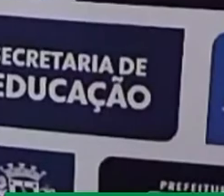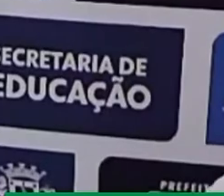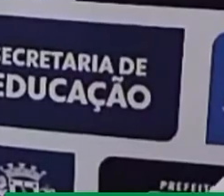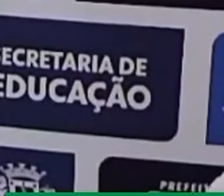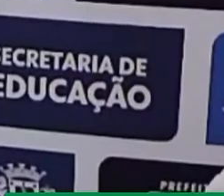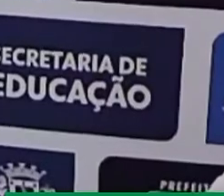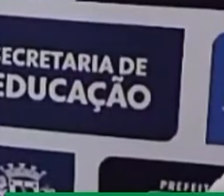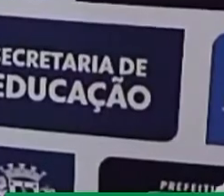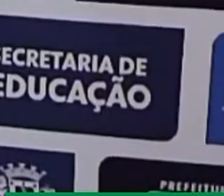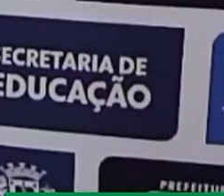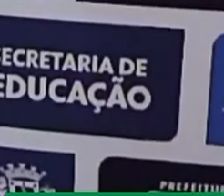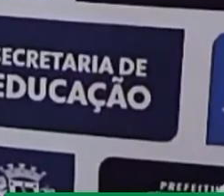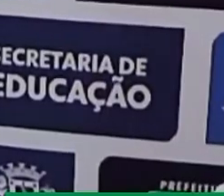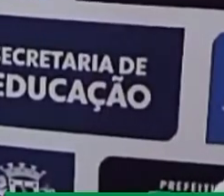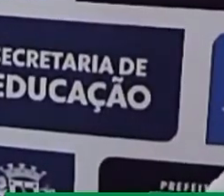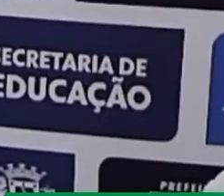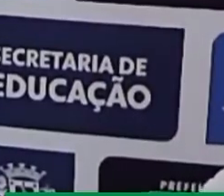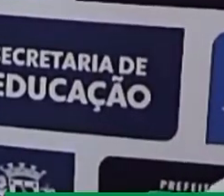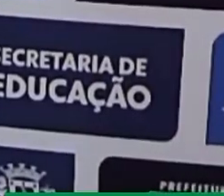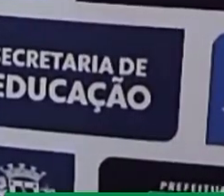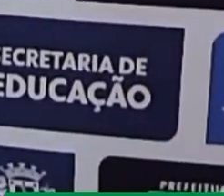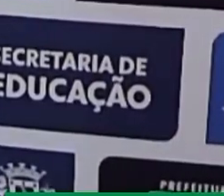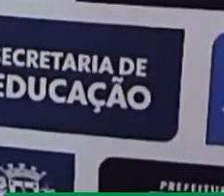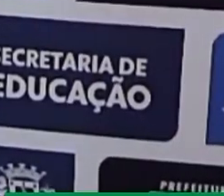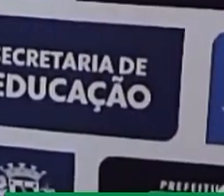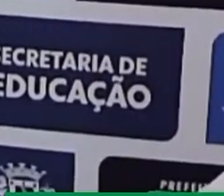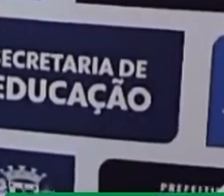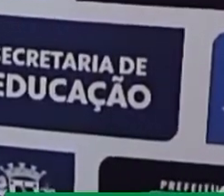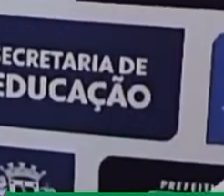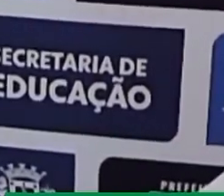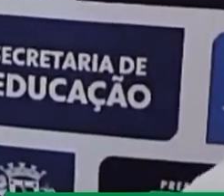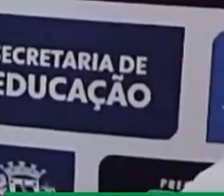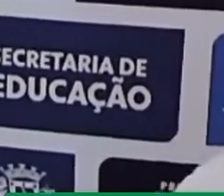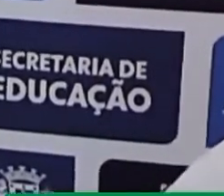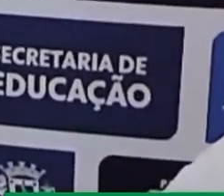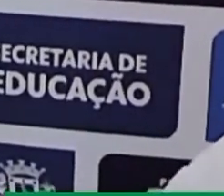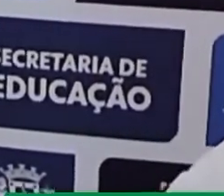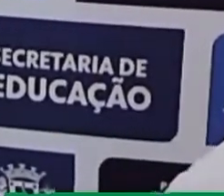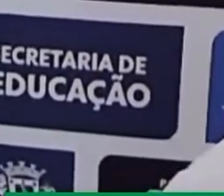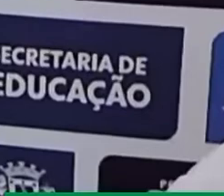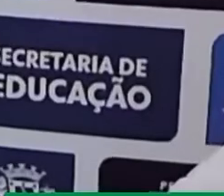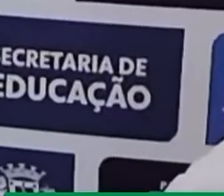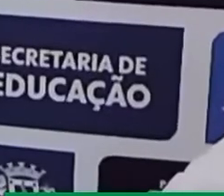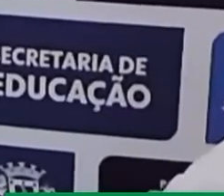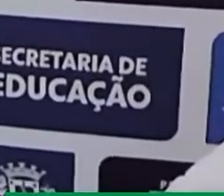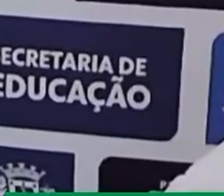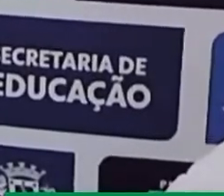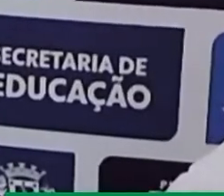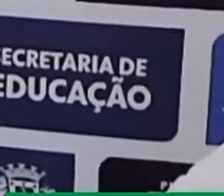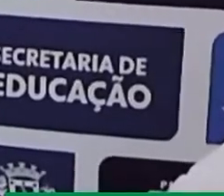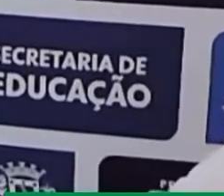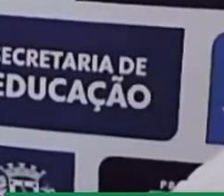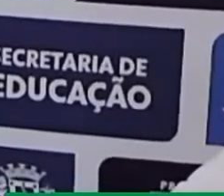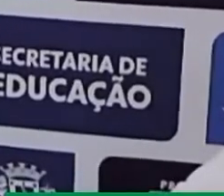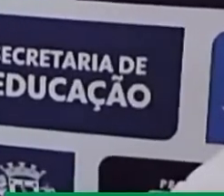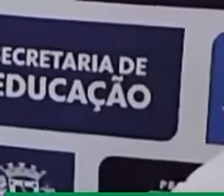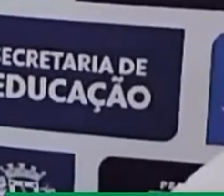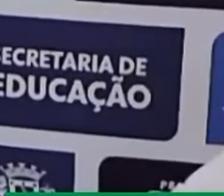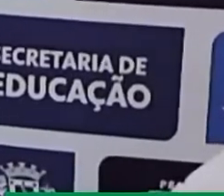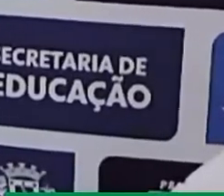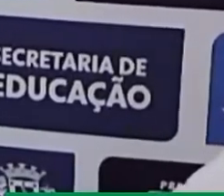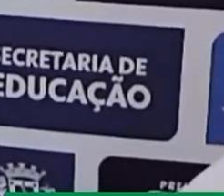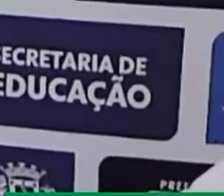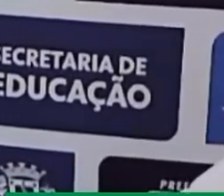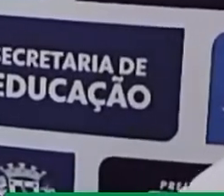Olá, gente, boa tarde, bom dia, boa noite para você, aluno da EJA que está me assistindo. Tudo bem? Talvez você não me